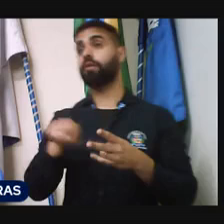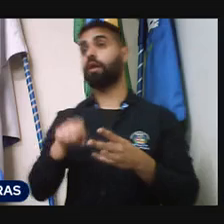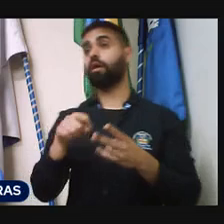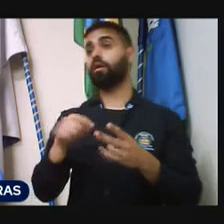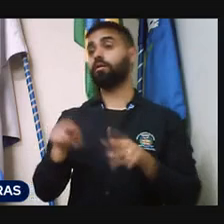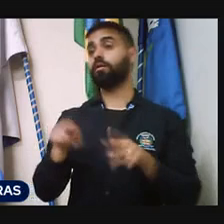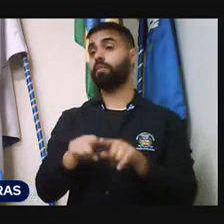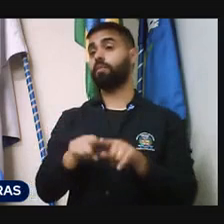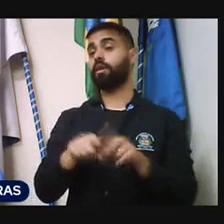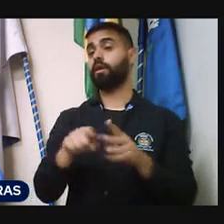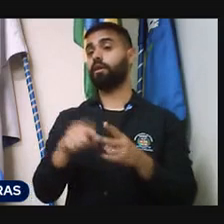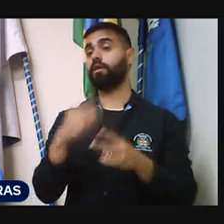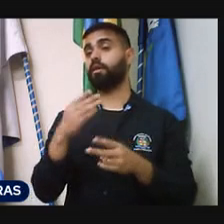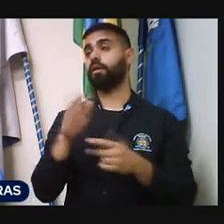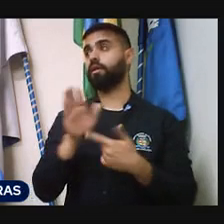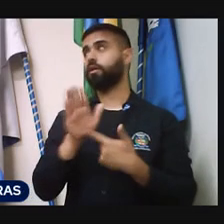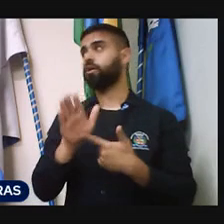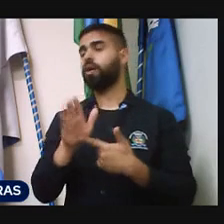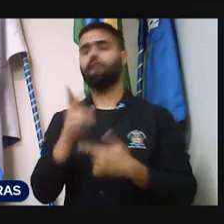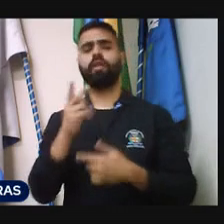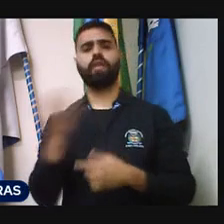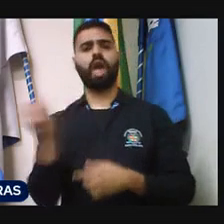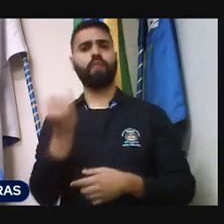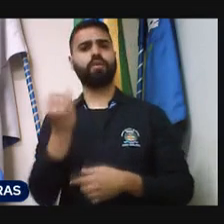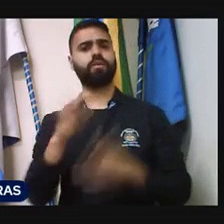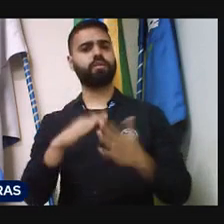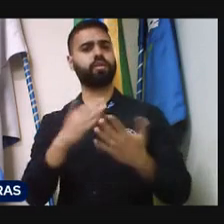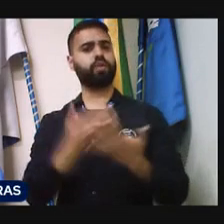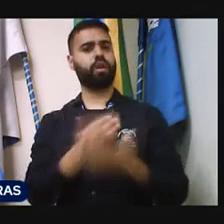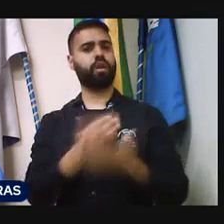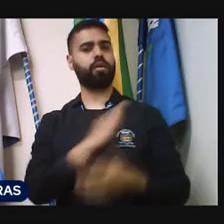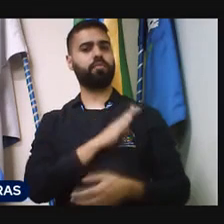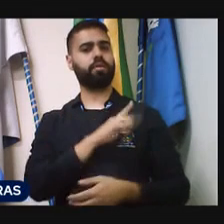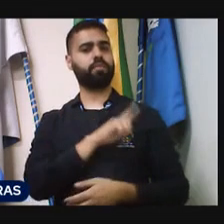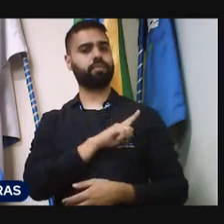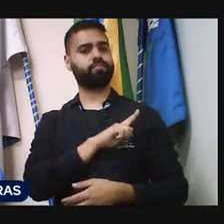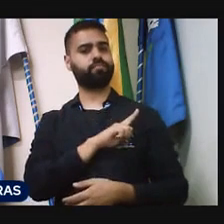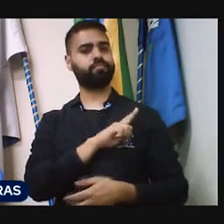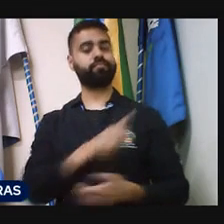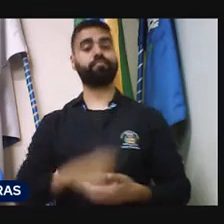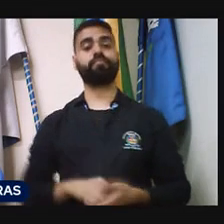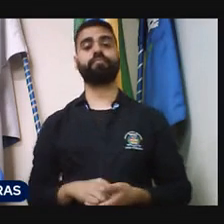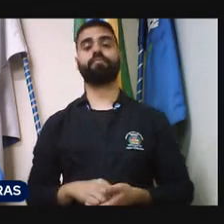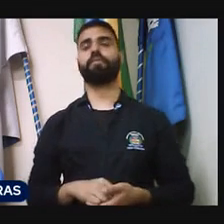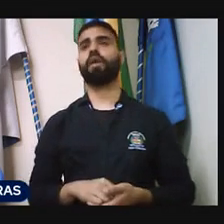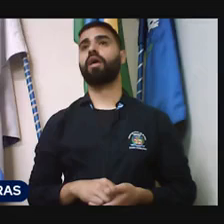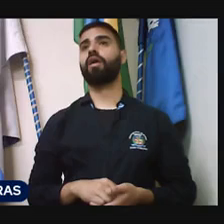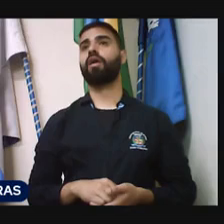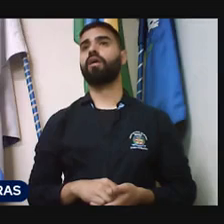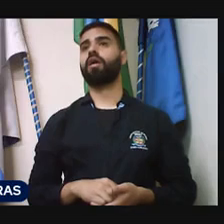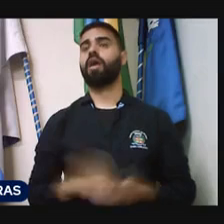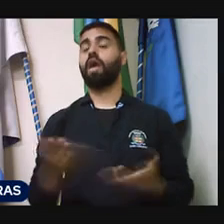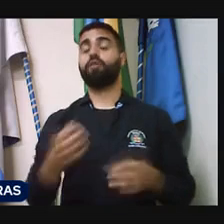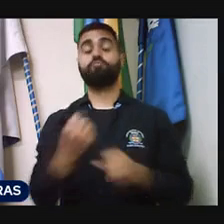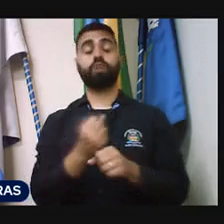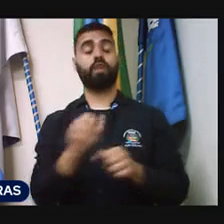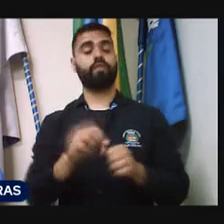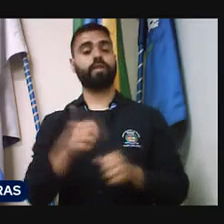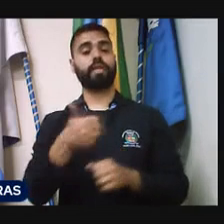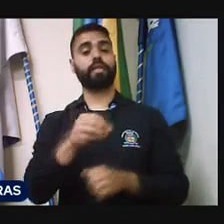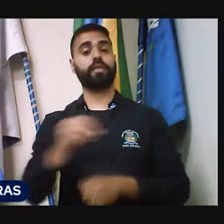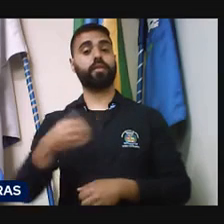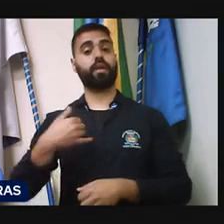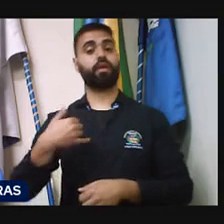a importância do colégio Benjamin Guimarães tem nesse seu Centenário com município de Valença